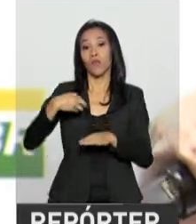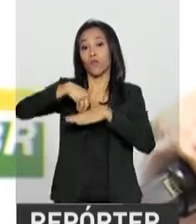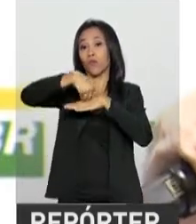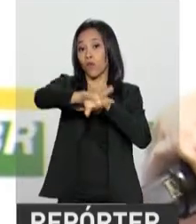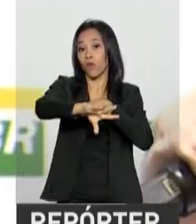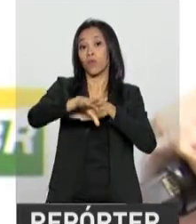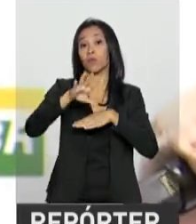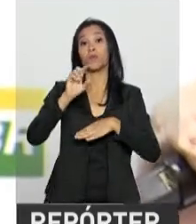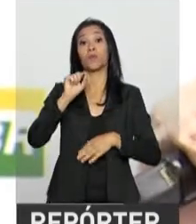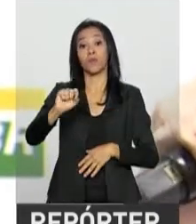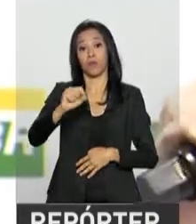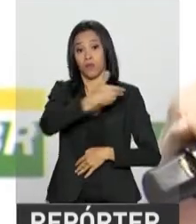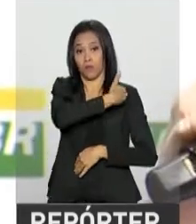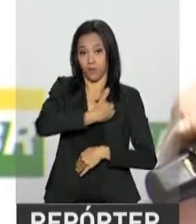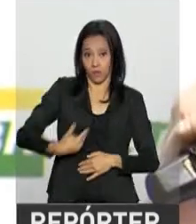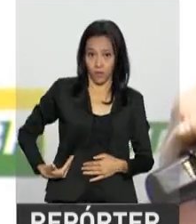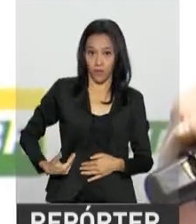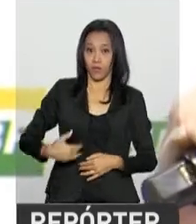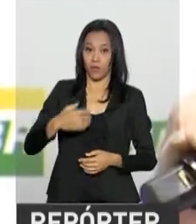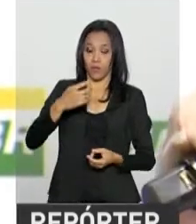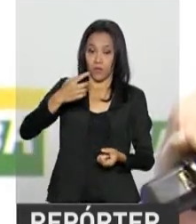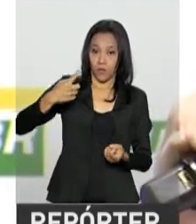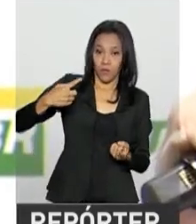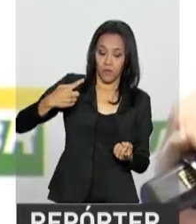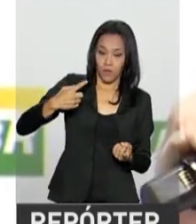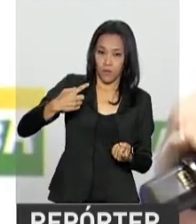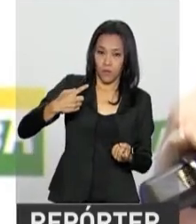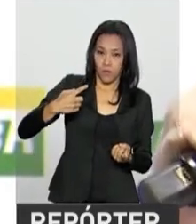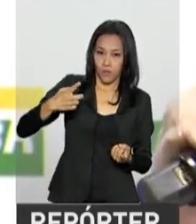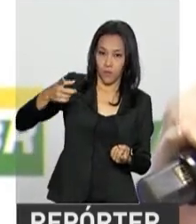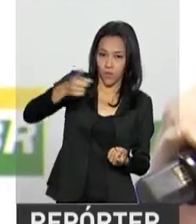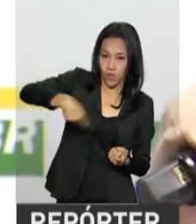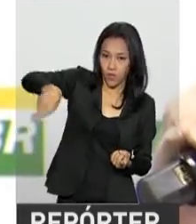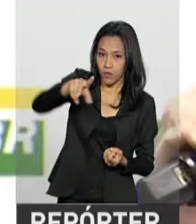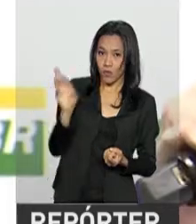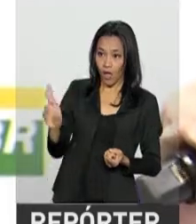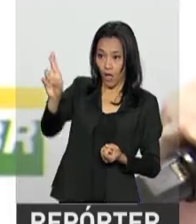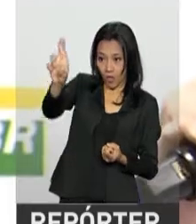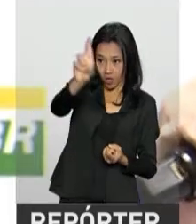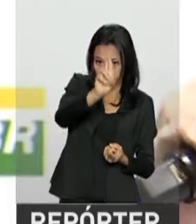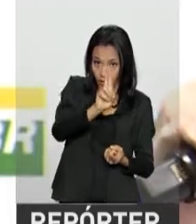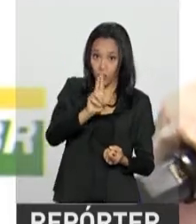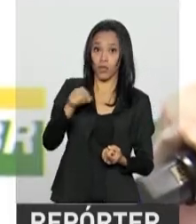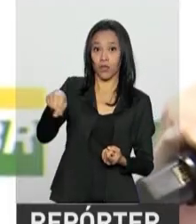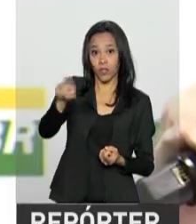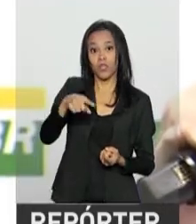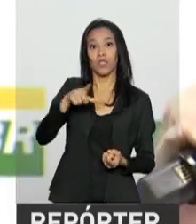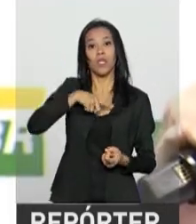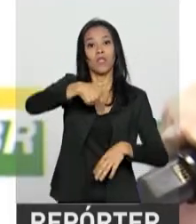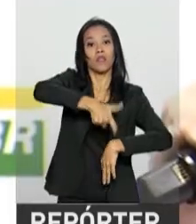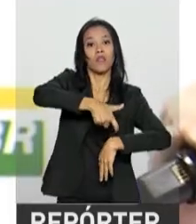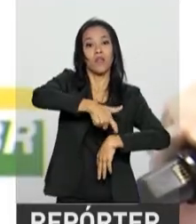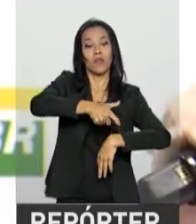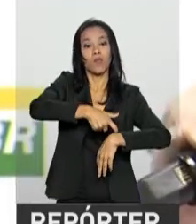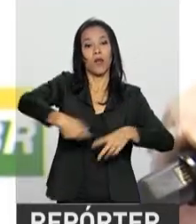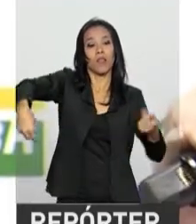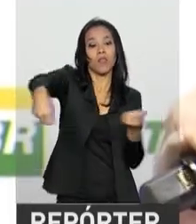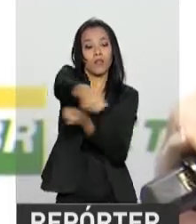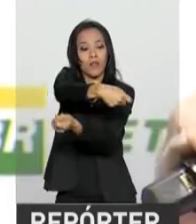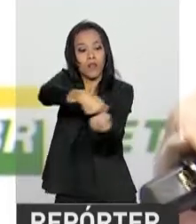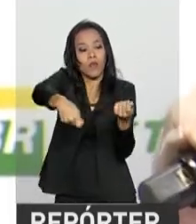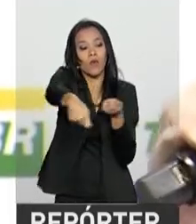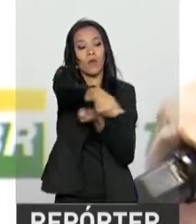permitir que o governo e os representantes dos movimentos em tempo para negociar um acordo e 21